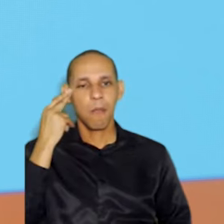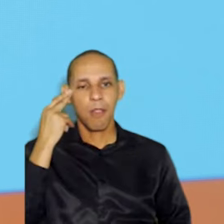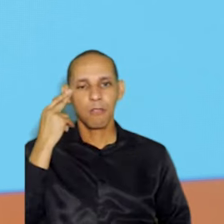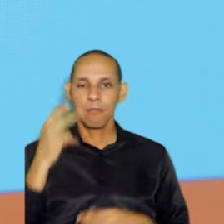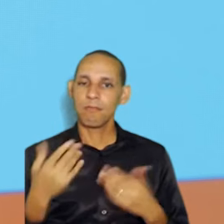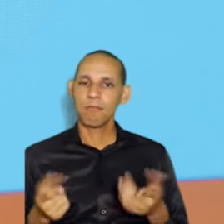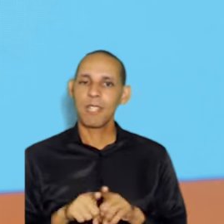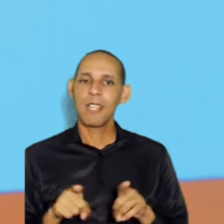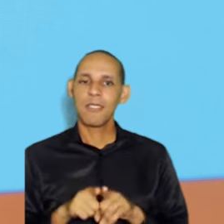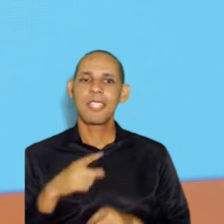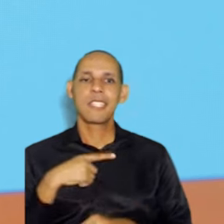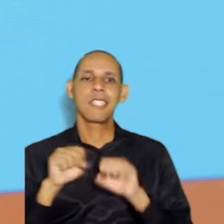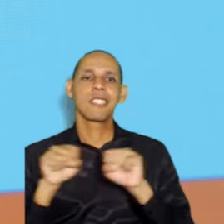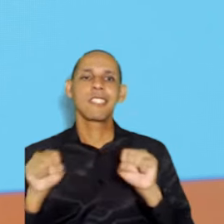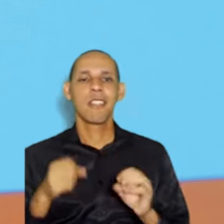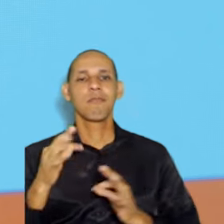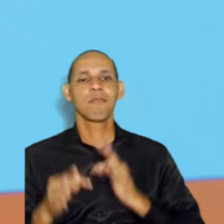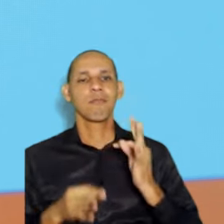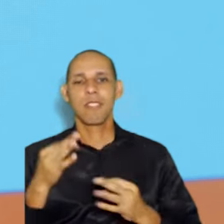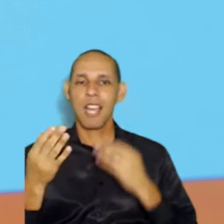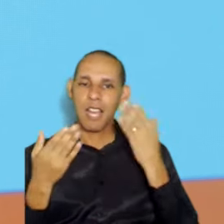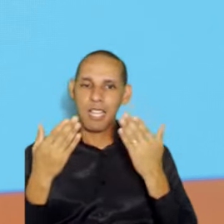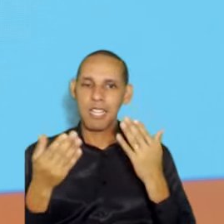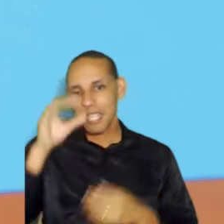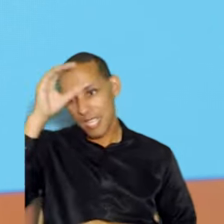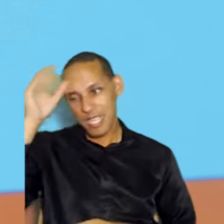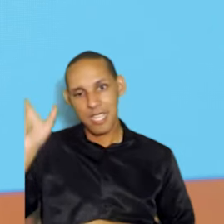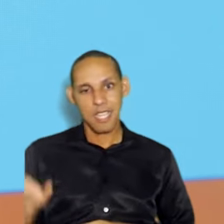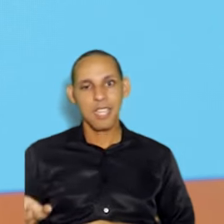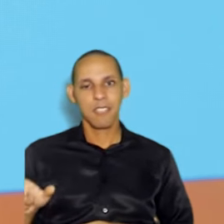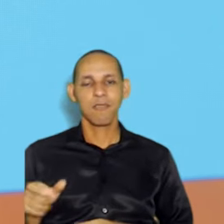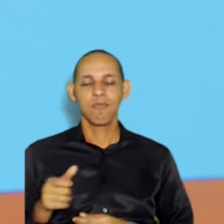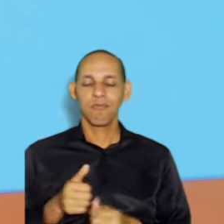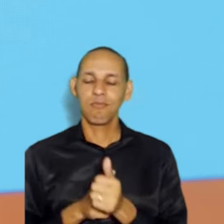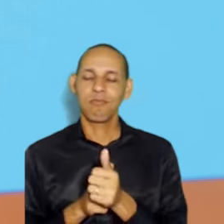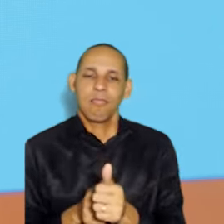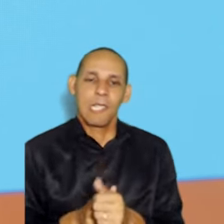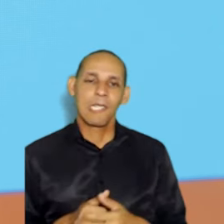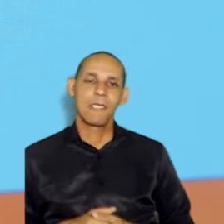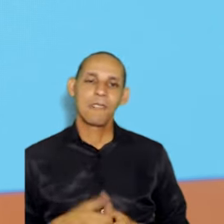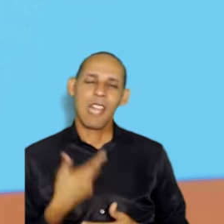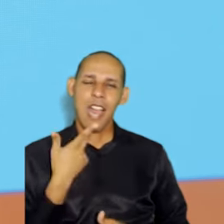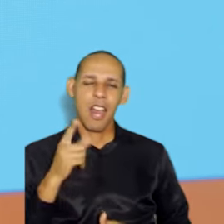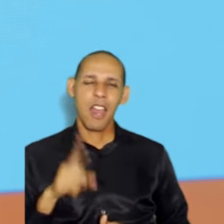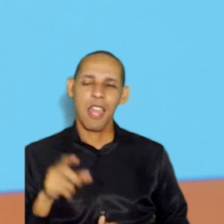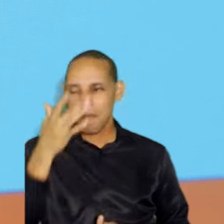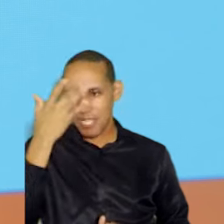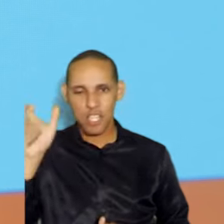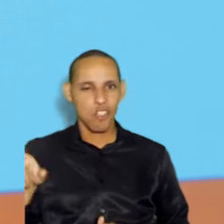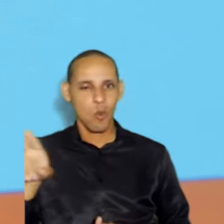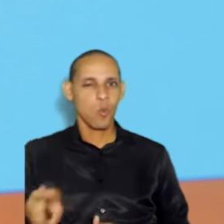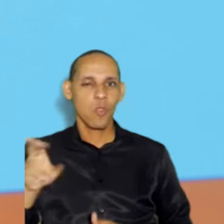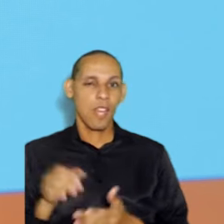nota e que tem o conhecimento fiscal que é o contador que vai dar esse apoio né Uhum Então aqui tem todas as regras